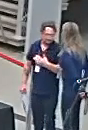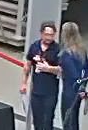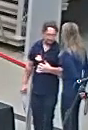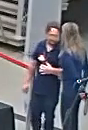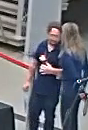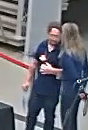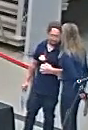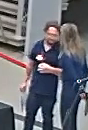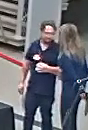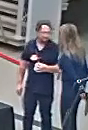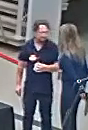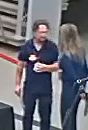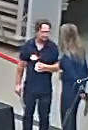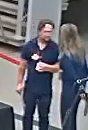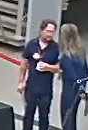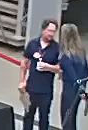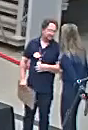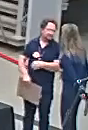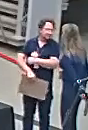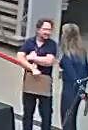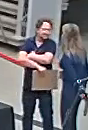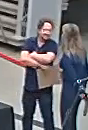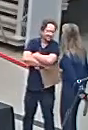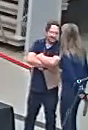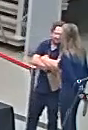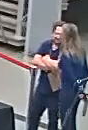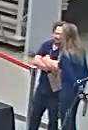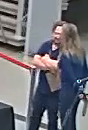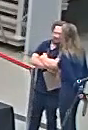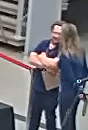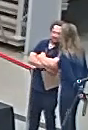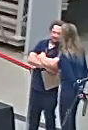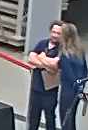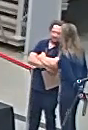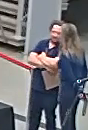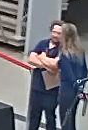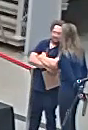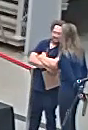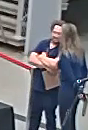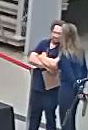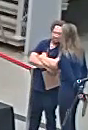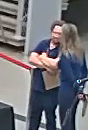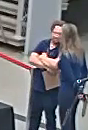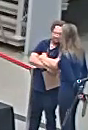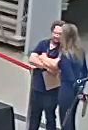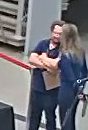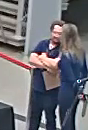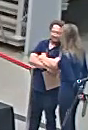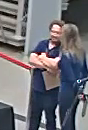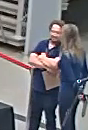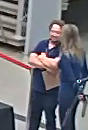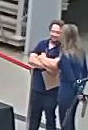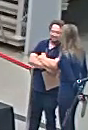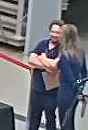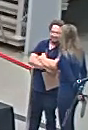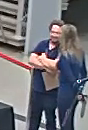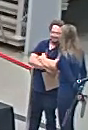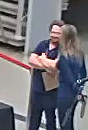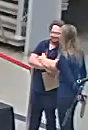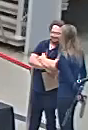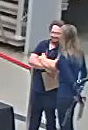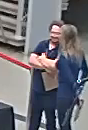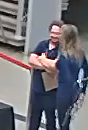presente esteja ciente de todas as reivindicações e de tudo aquilo que foi debatido e discutido aqui até para que